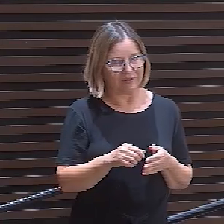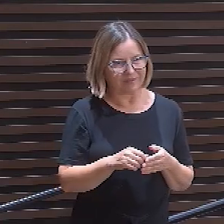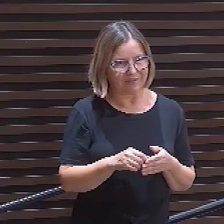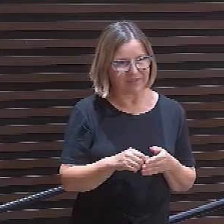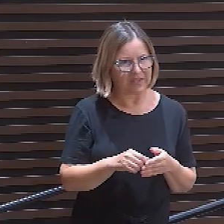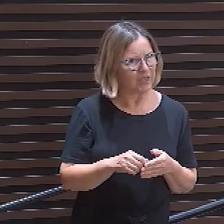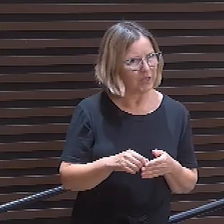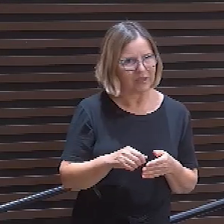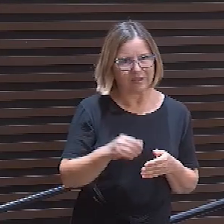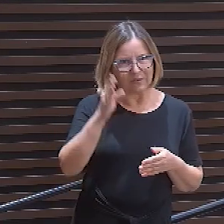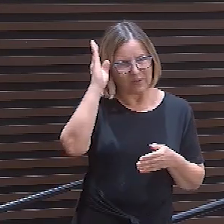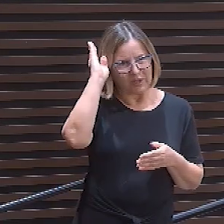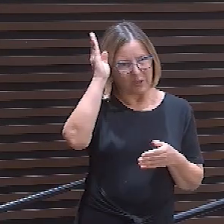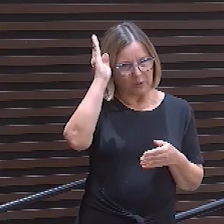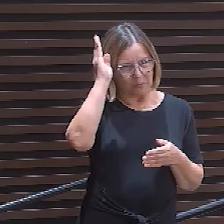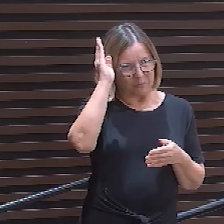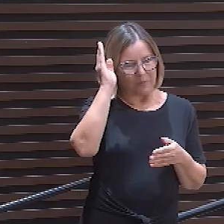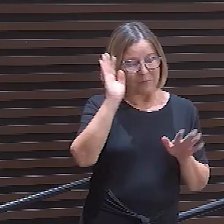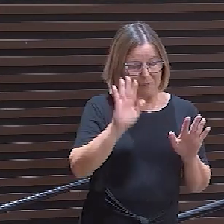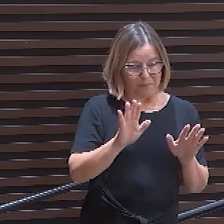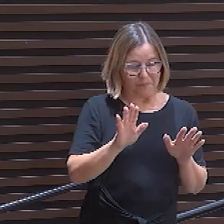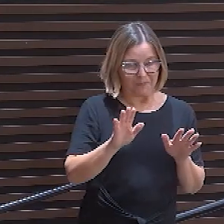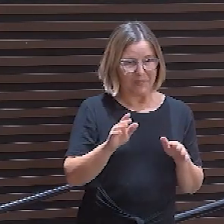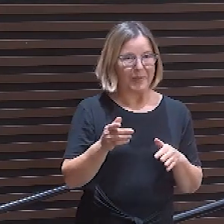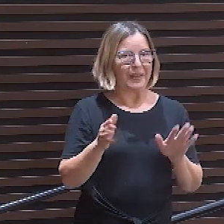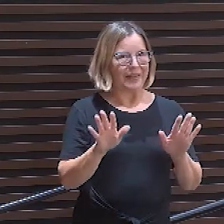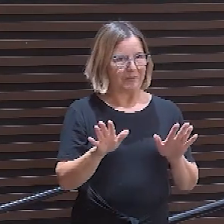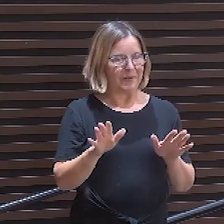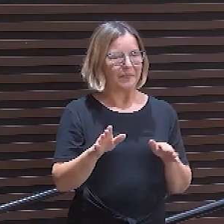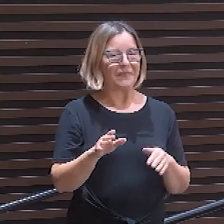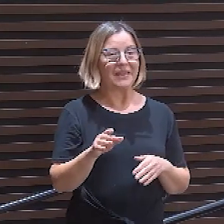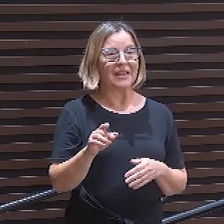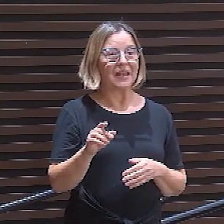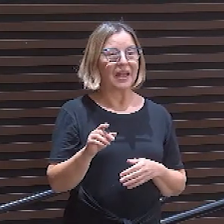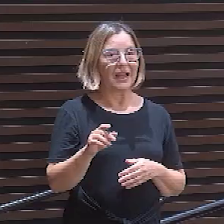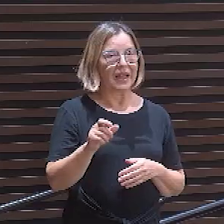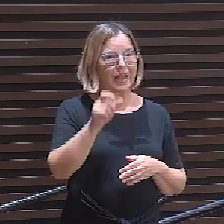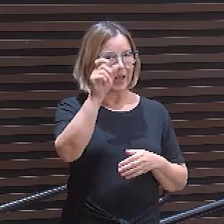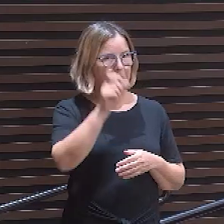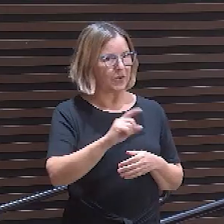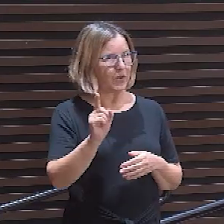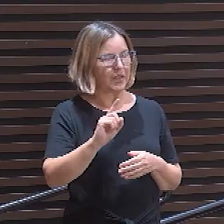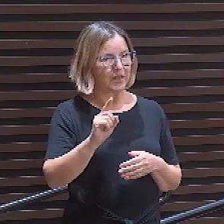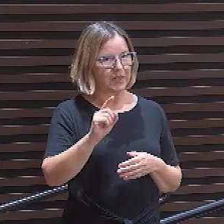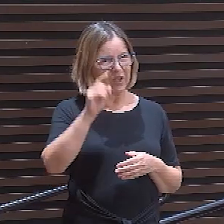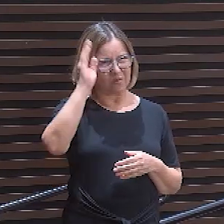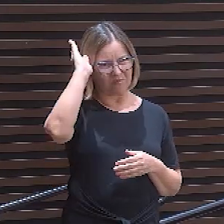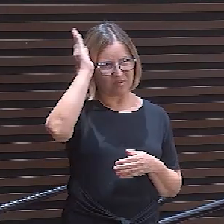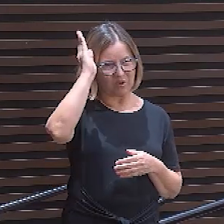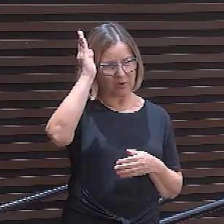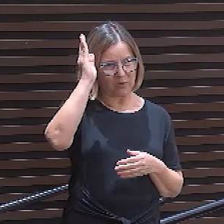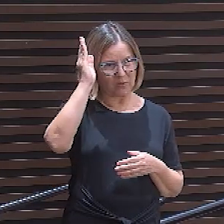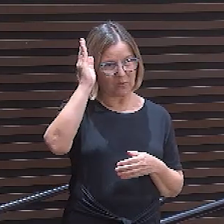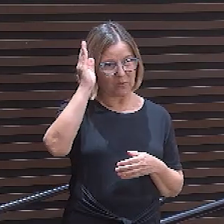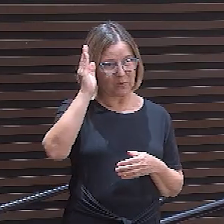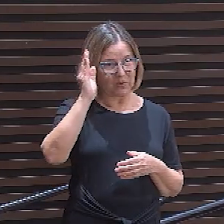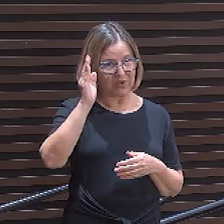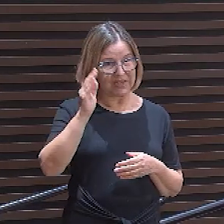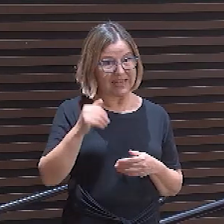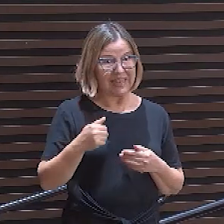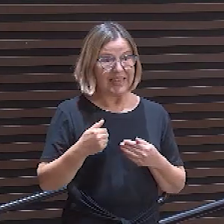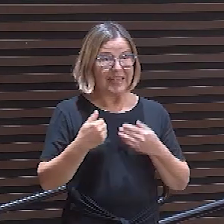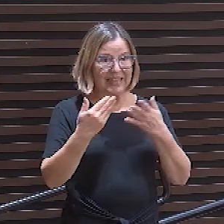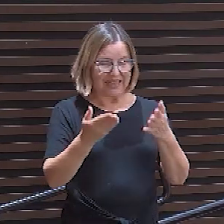perder. Deixa eu dizer outra vez. Não é tolo quem dá o que não